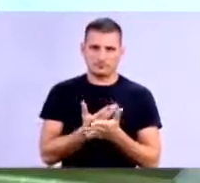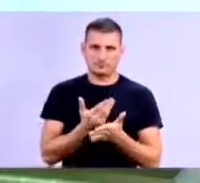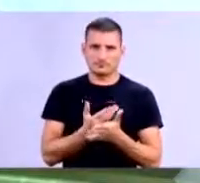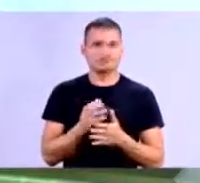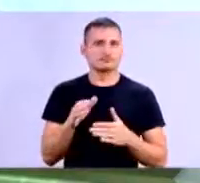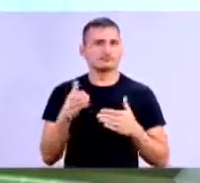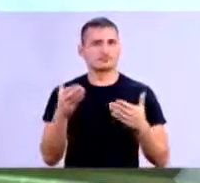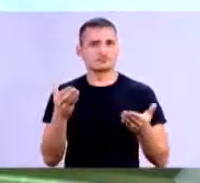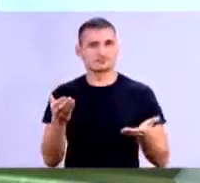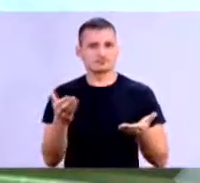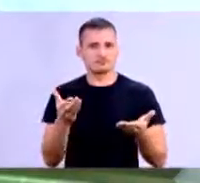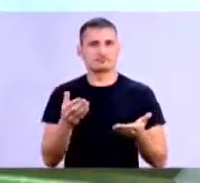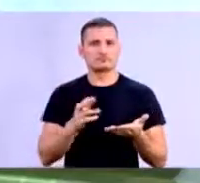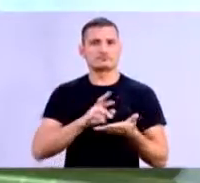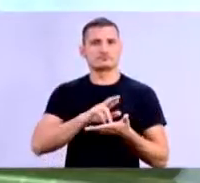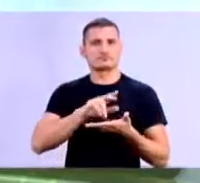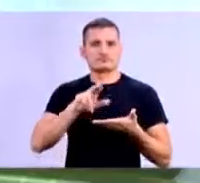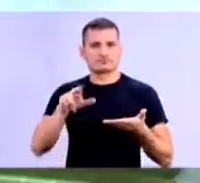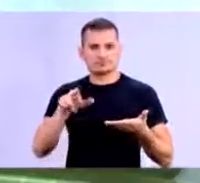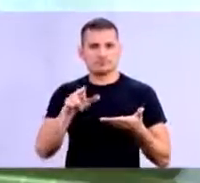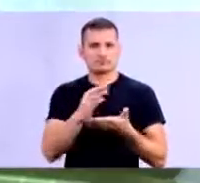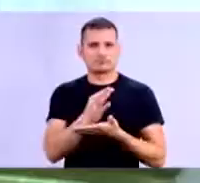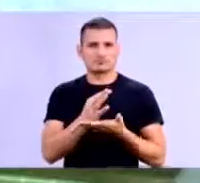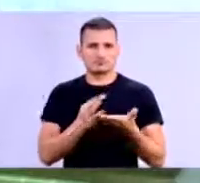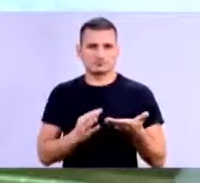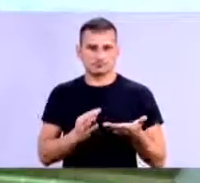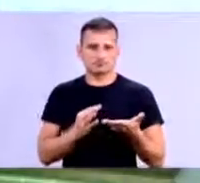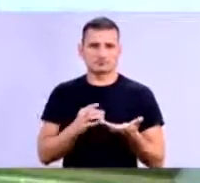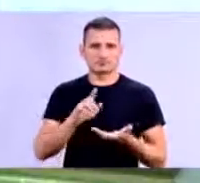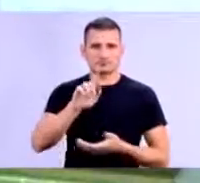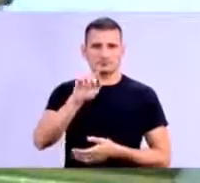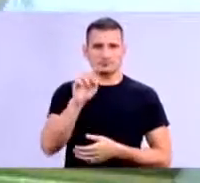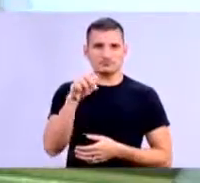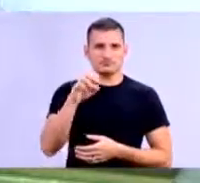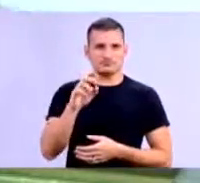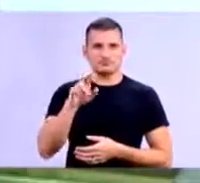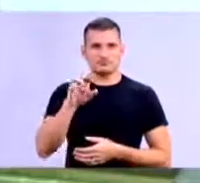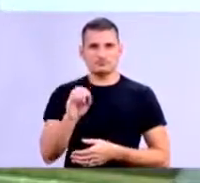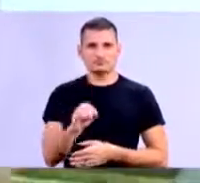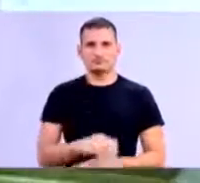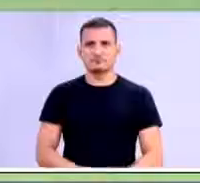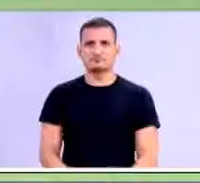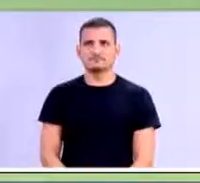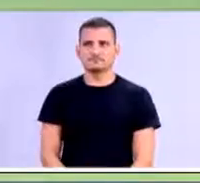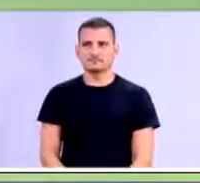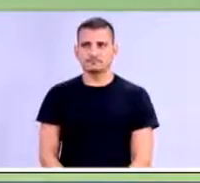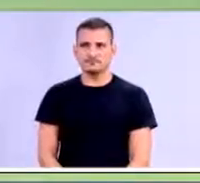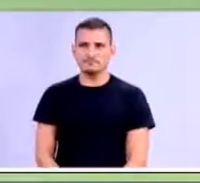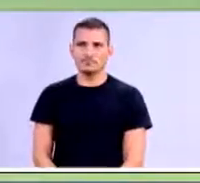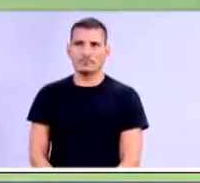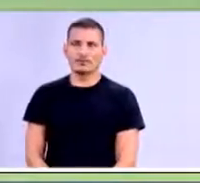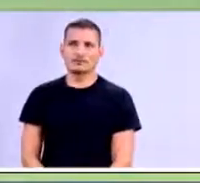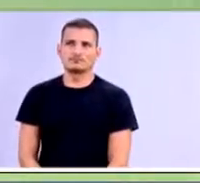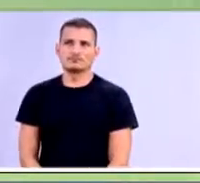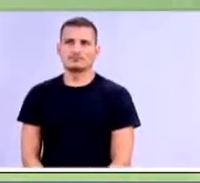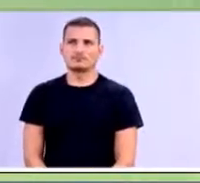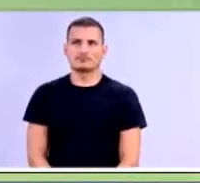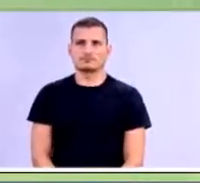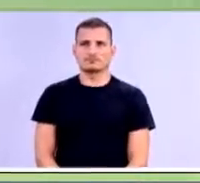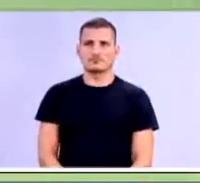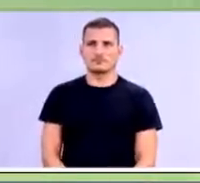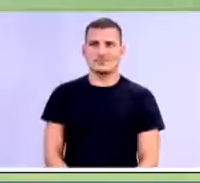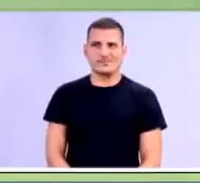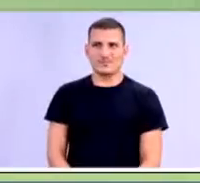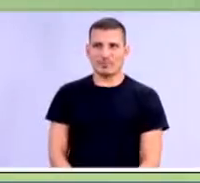quais são esses tipos, quais são esses gêneros textuais. Vejamos, olha só, os tipos